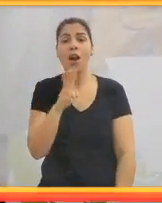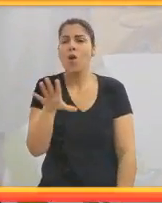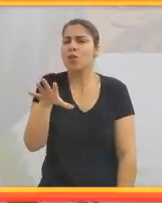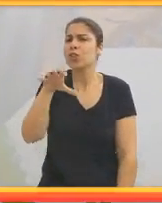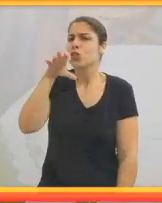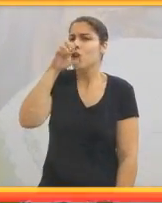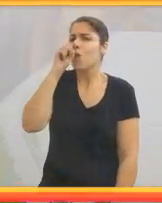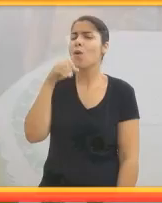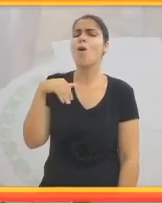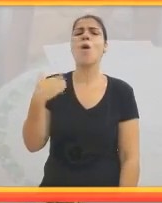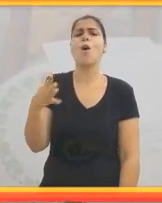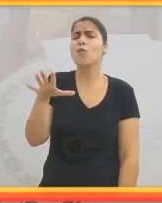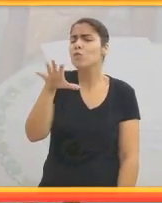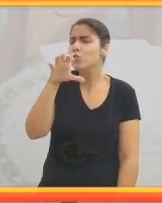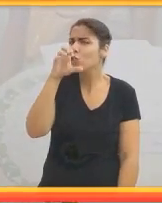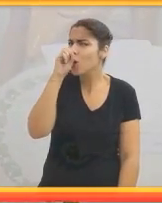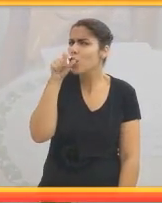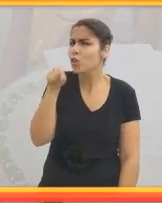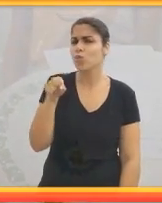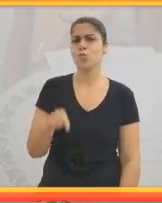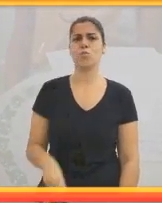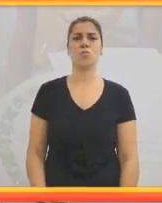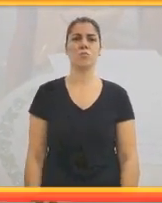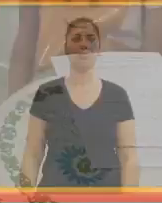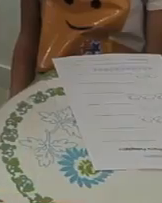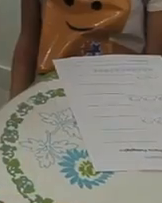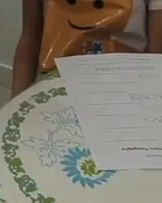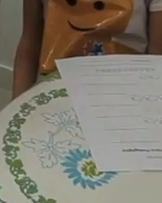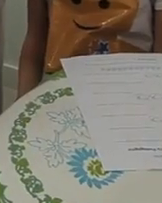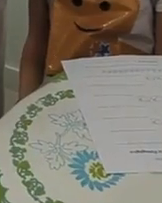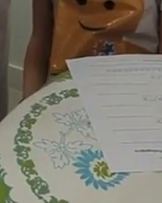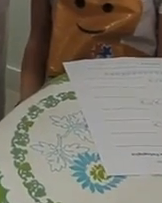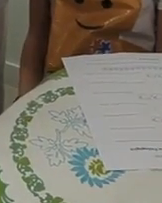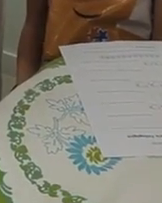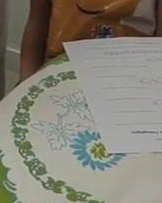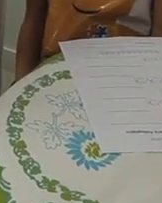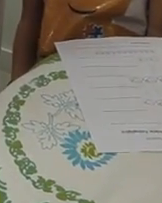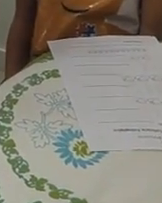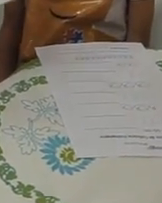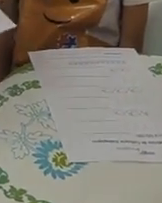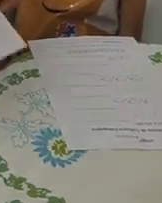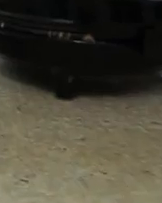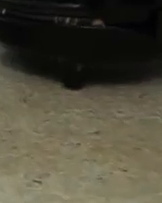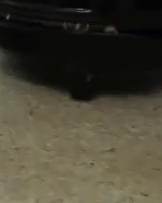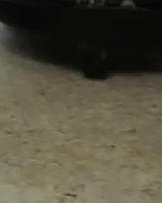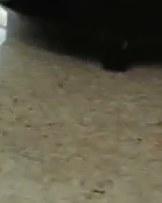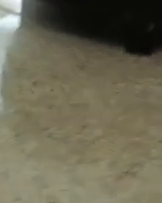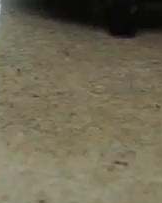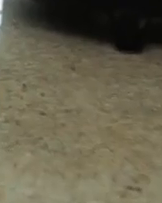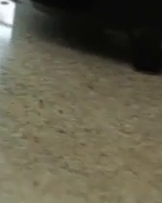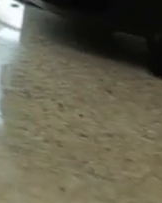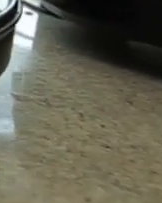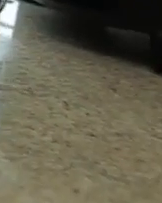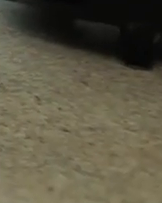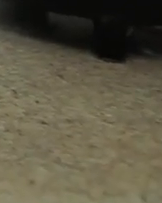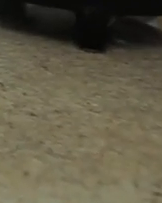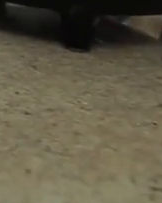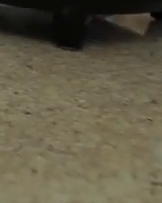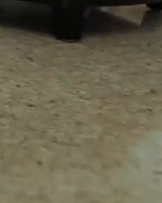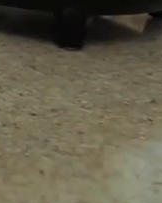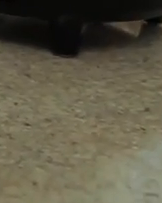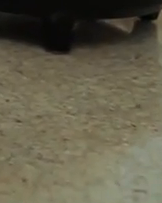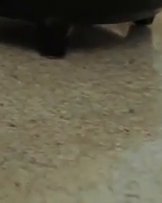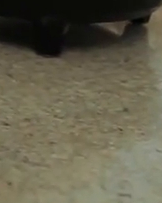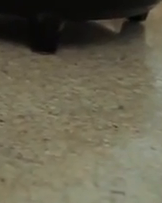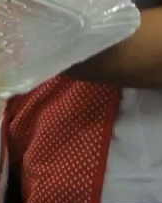Três ovos. Então, vocês vão pintar 3 ovos e colocar o número 3 aqui do lado. Olha! Ó o